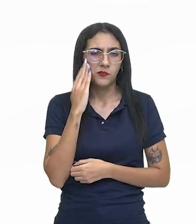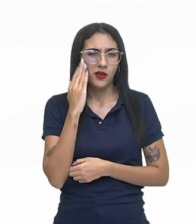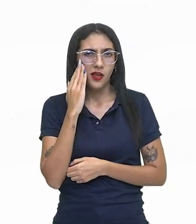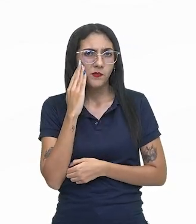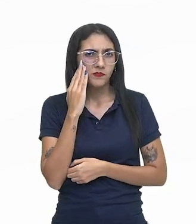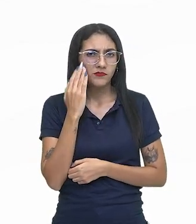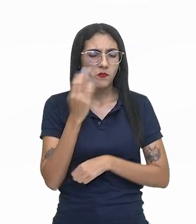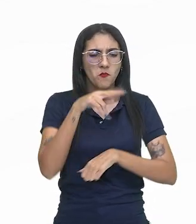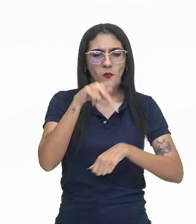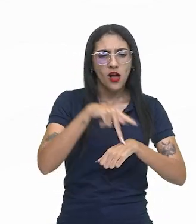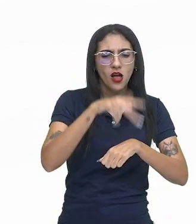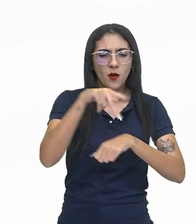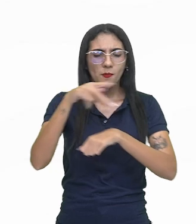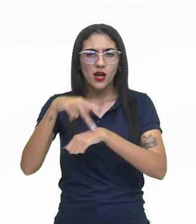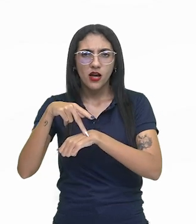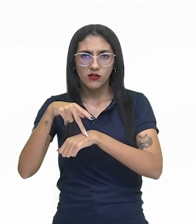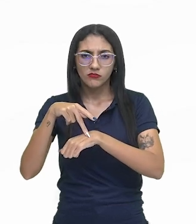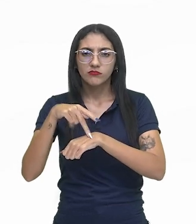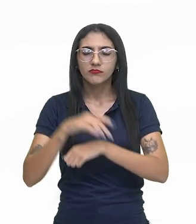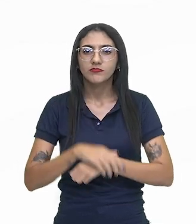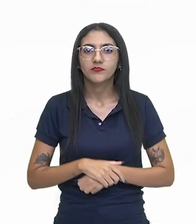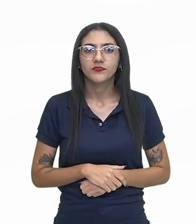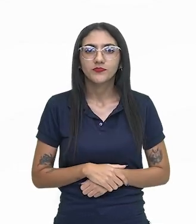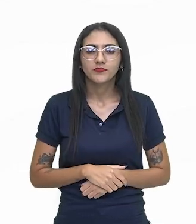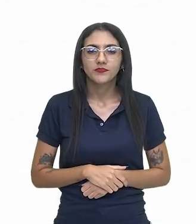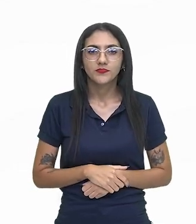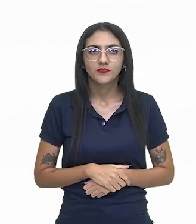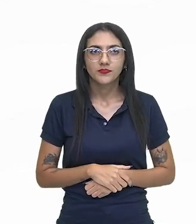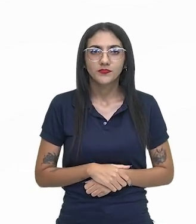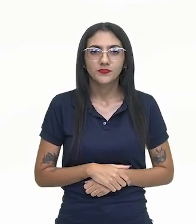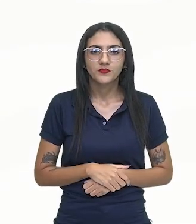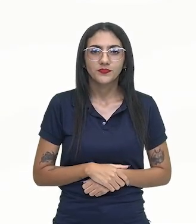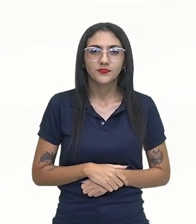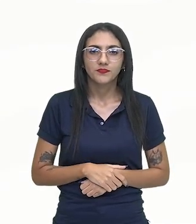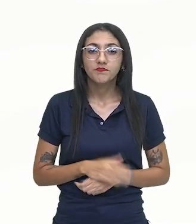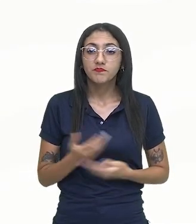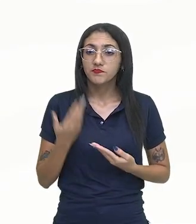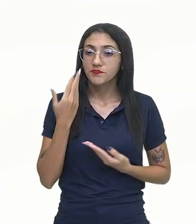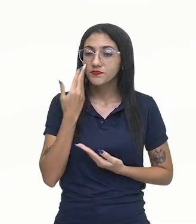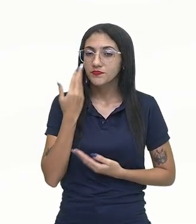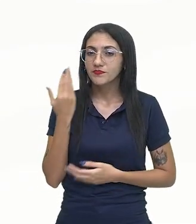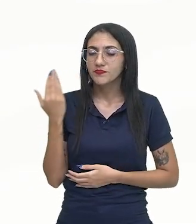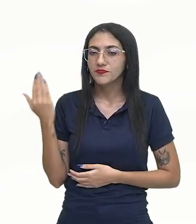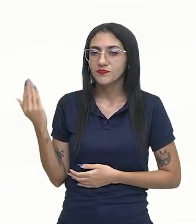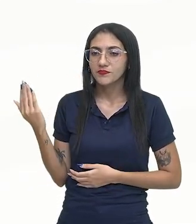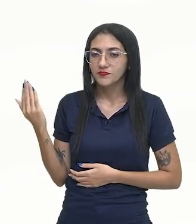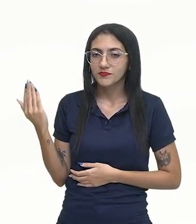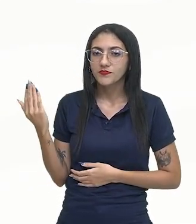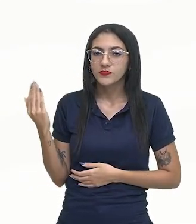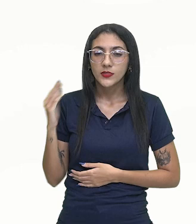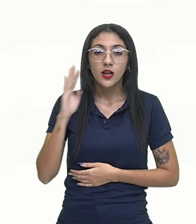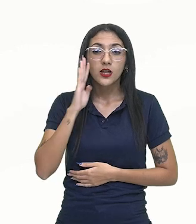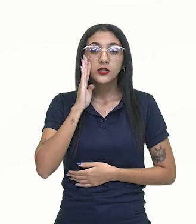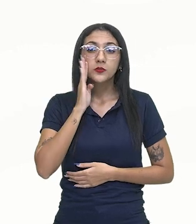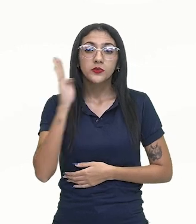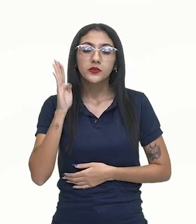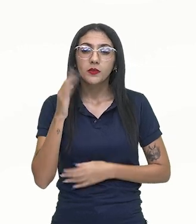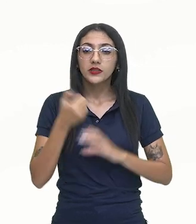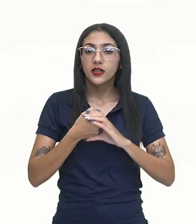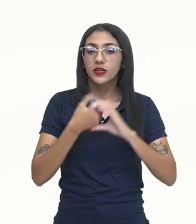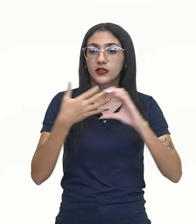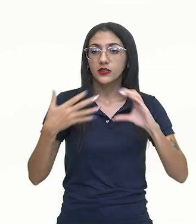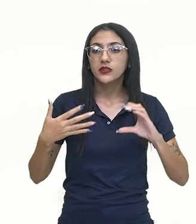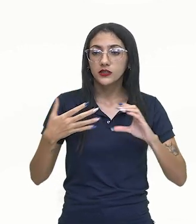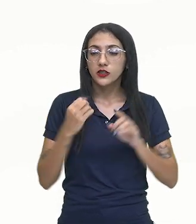dos países estão vivendo. Nessa montagem que a gente está mostrando aí, que traz aí os principais indicadores